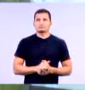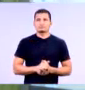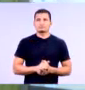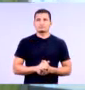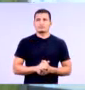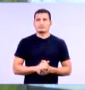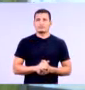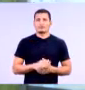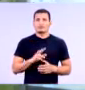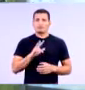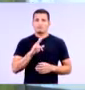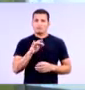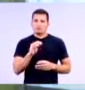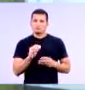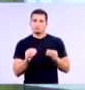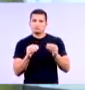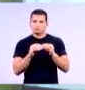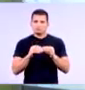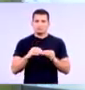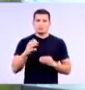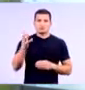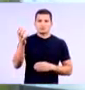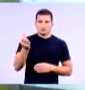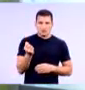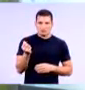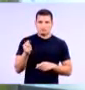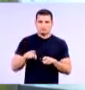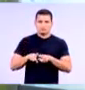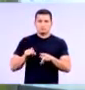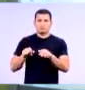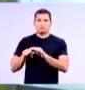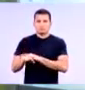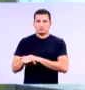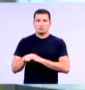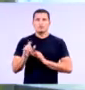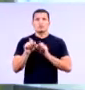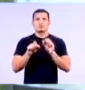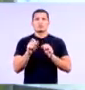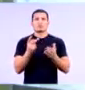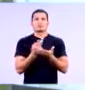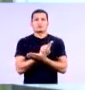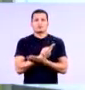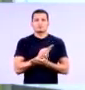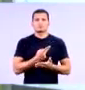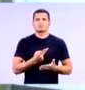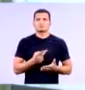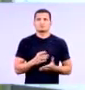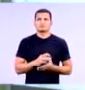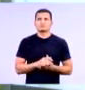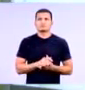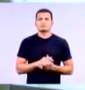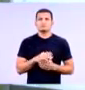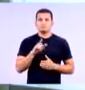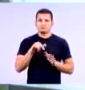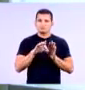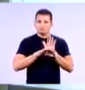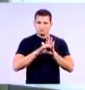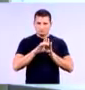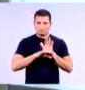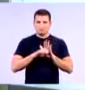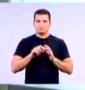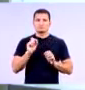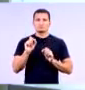a gente vai implementar o sacar e o depositar. O que acontece? A questão é conceitual mesmo. O